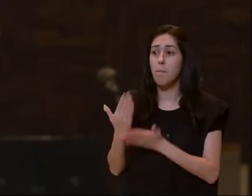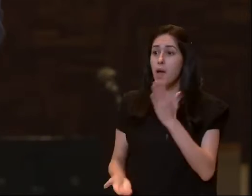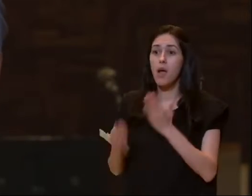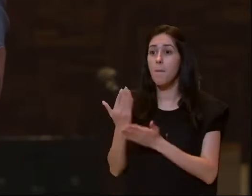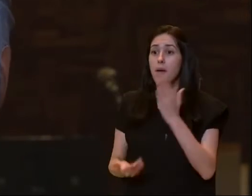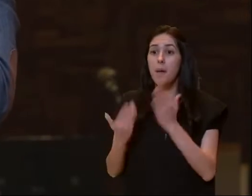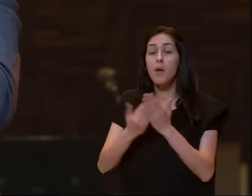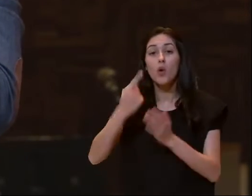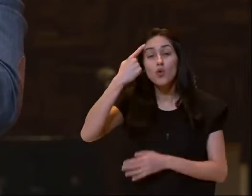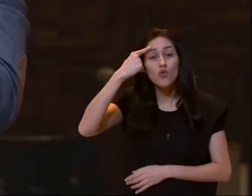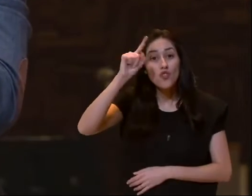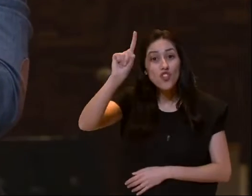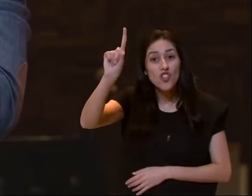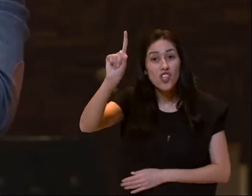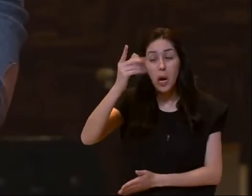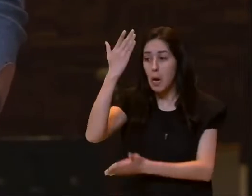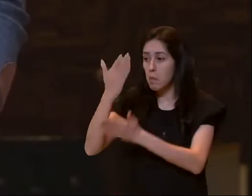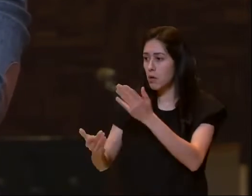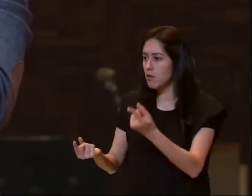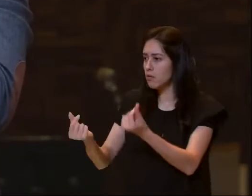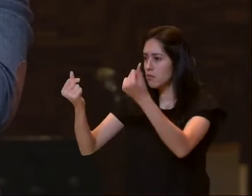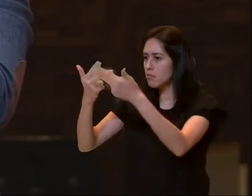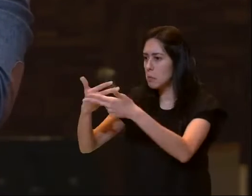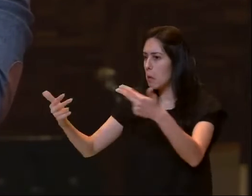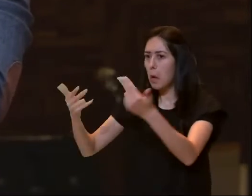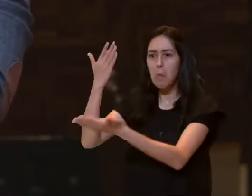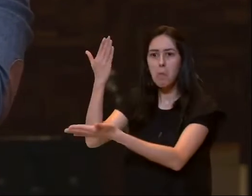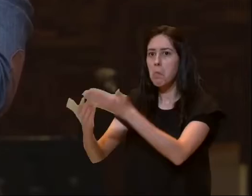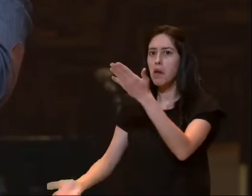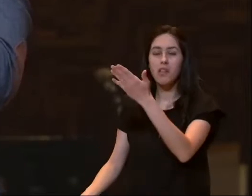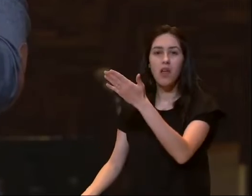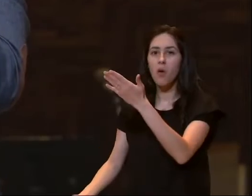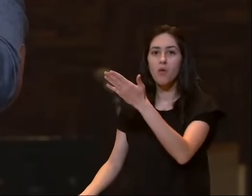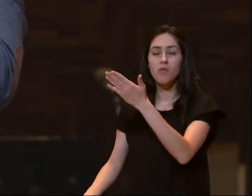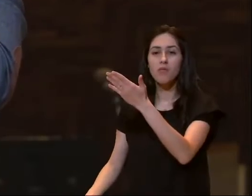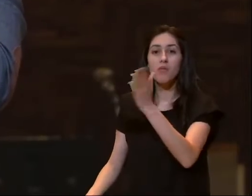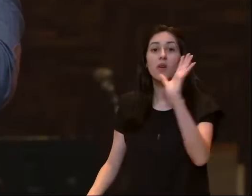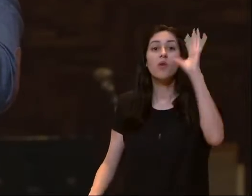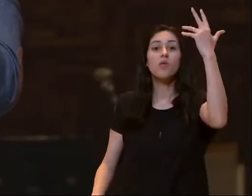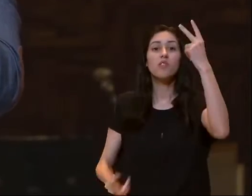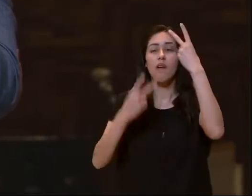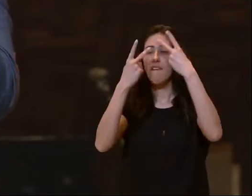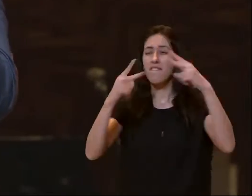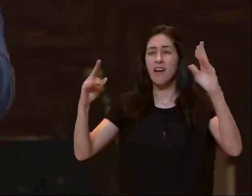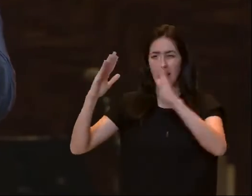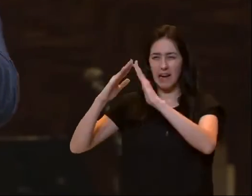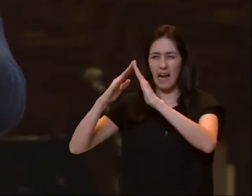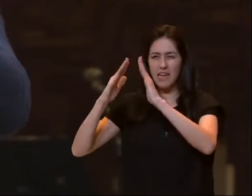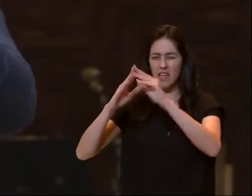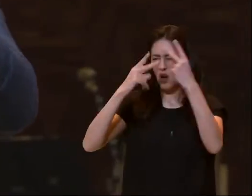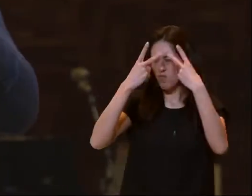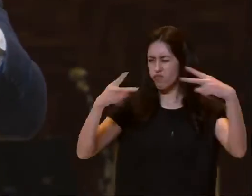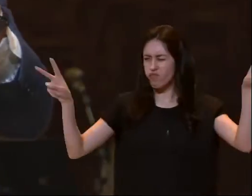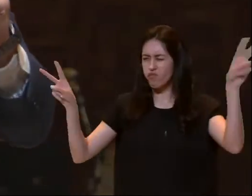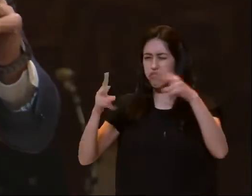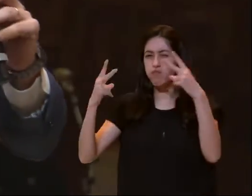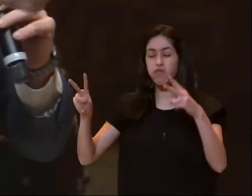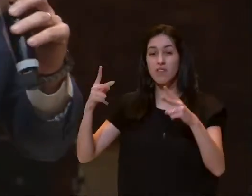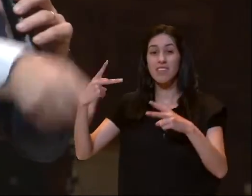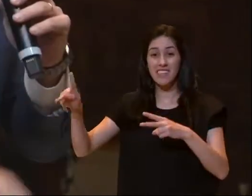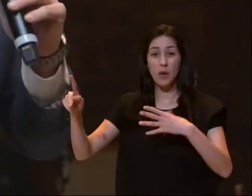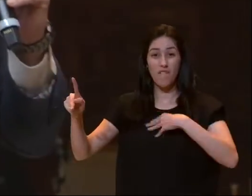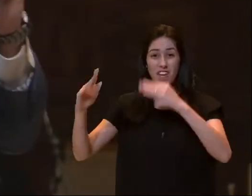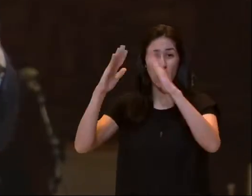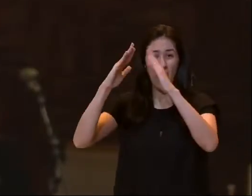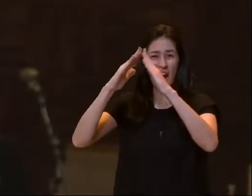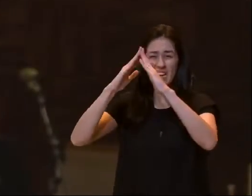num dia perdeu todos os seus bens, o vento bateu no pé da casa do seu filho mais velho, morreram todos